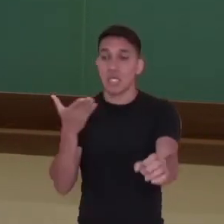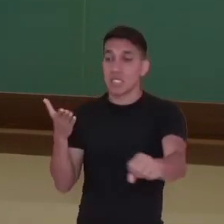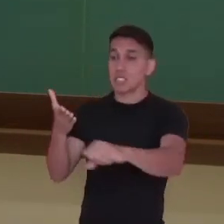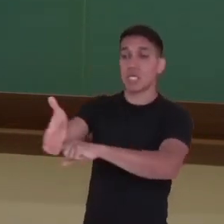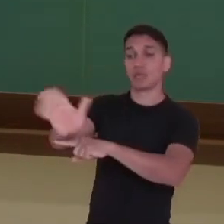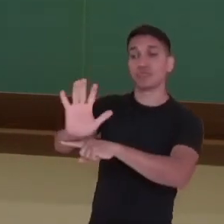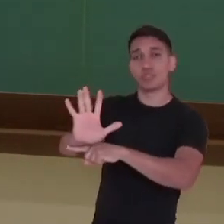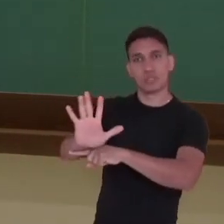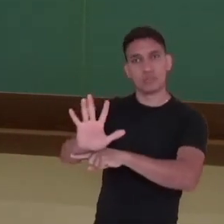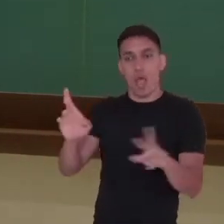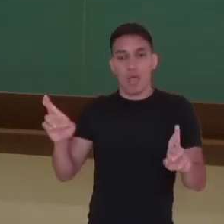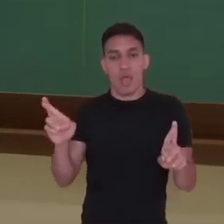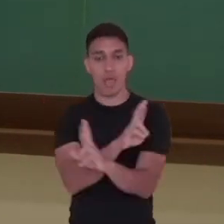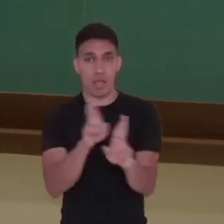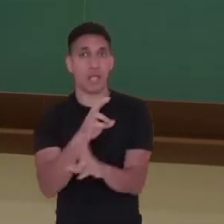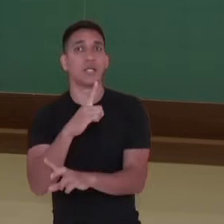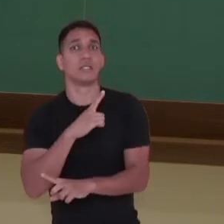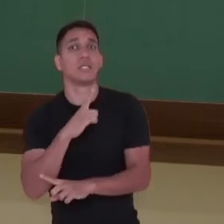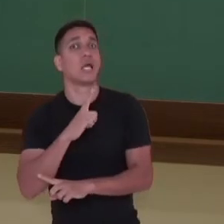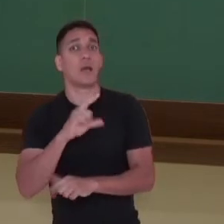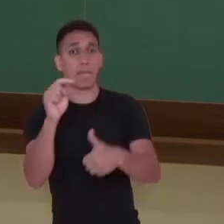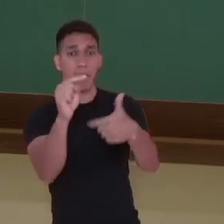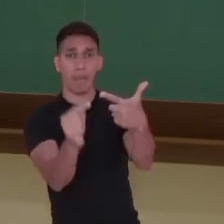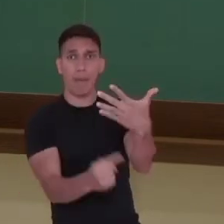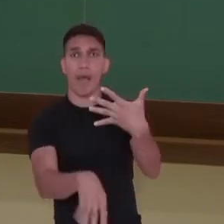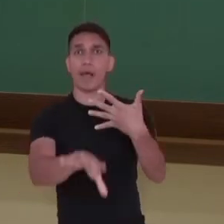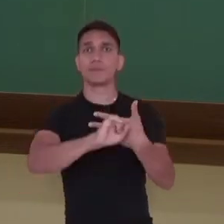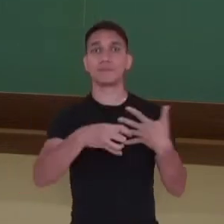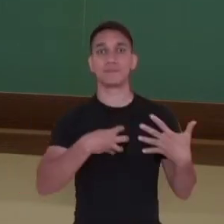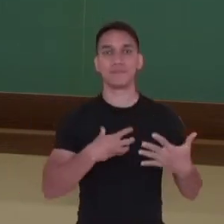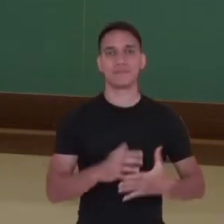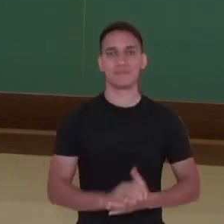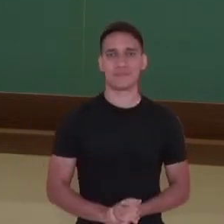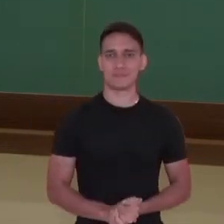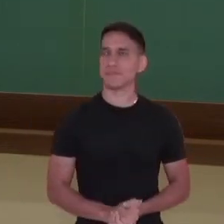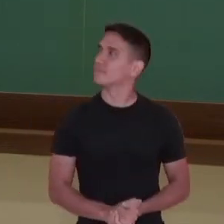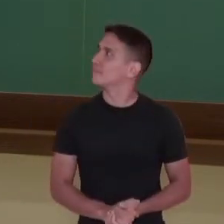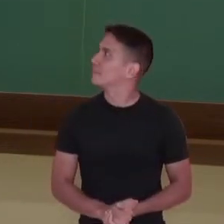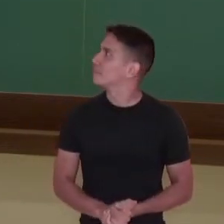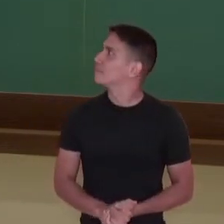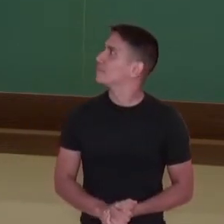cinema está relacionado com os 5 sentidos.